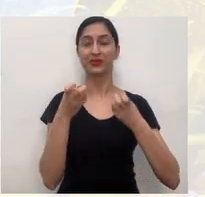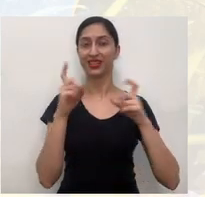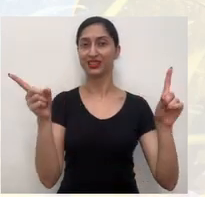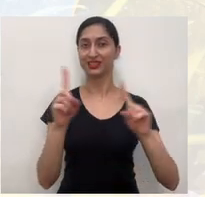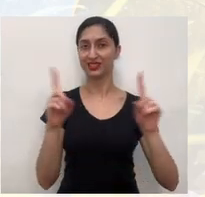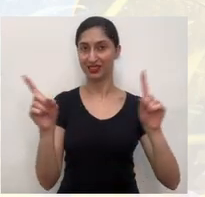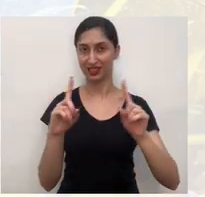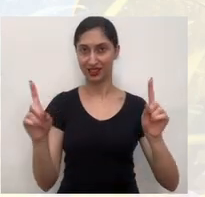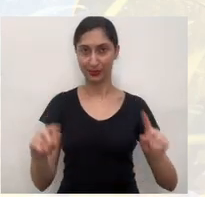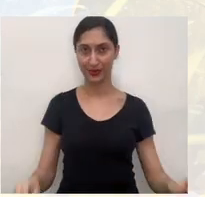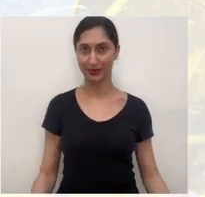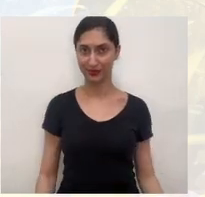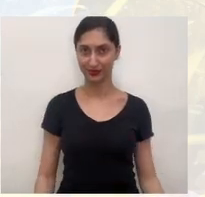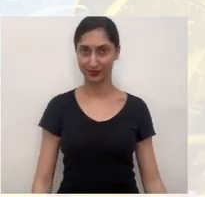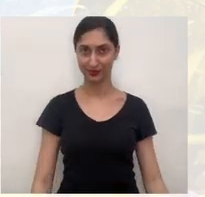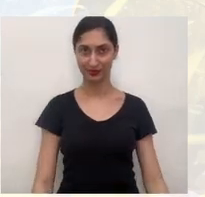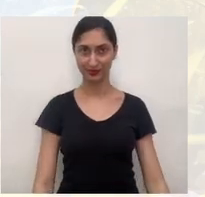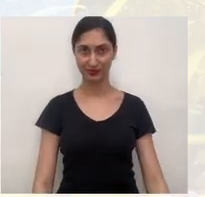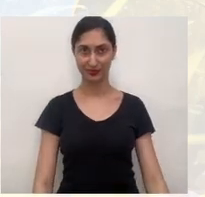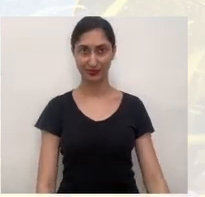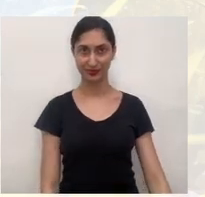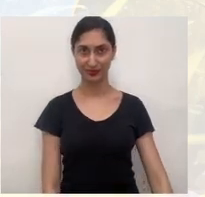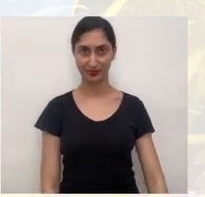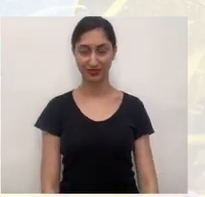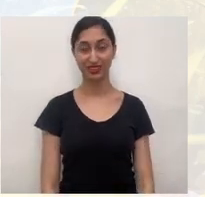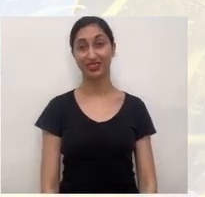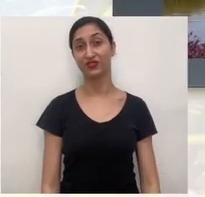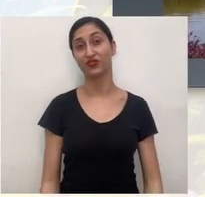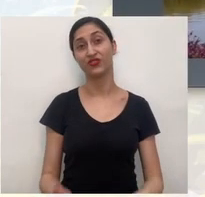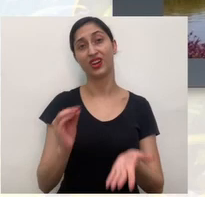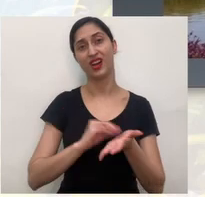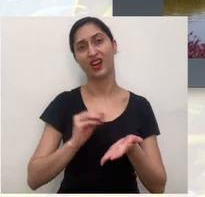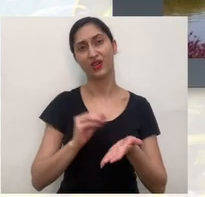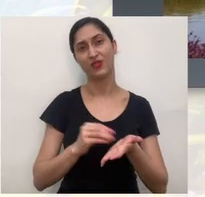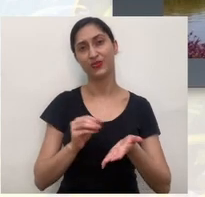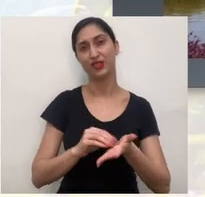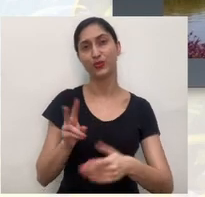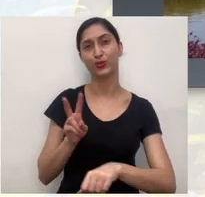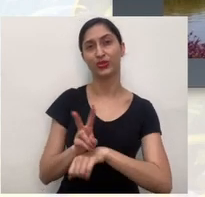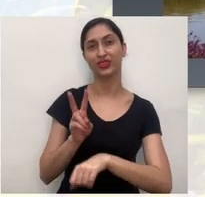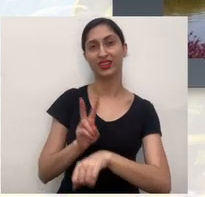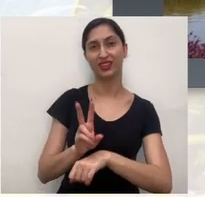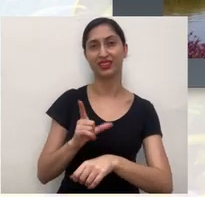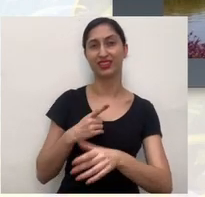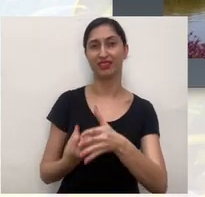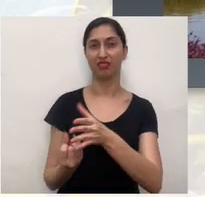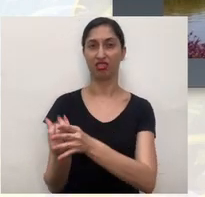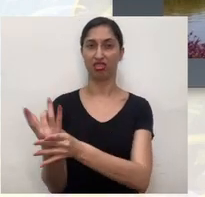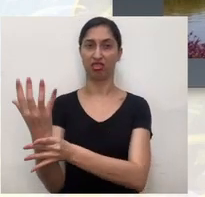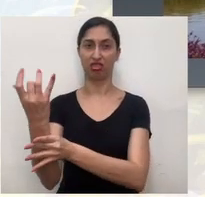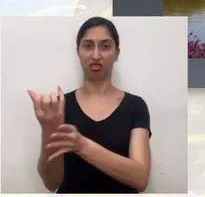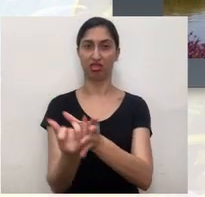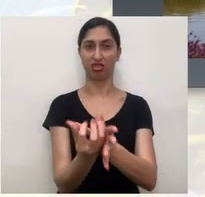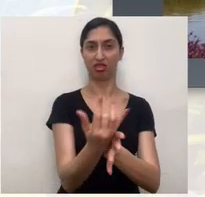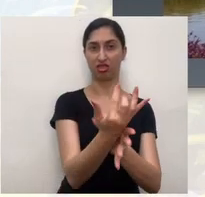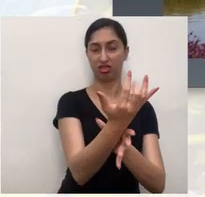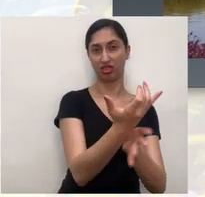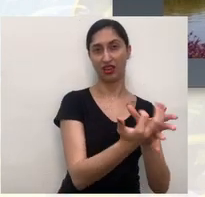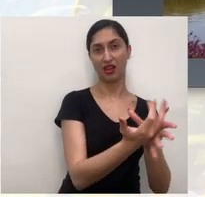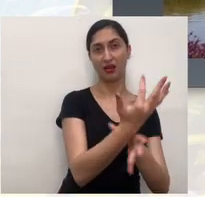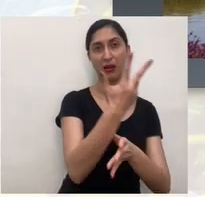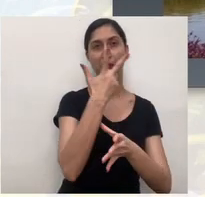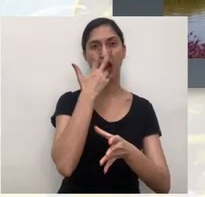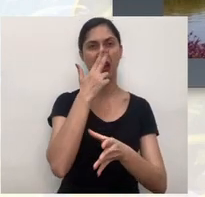porque está mal cuidado. Então, nasceu capim aqui, nasceu grama e foi tirando um pouco